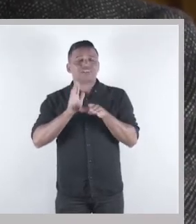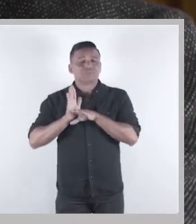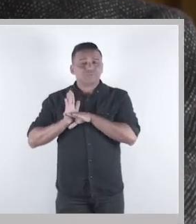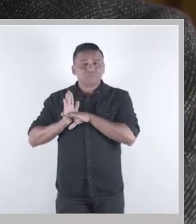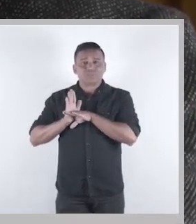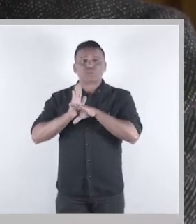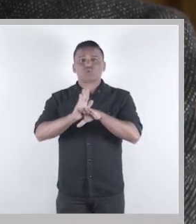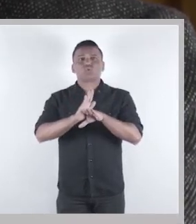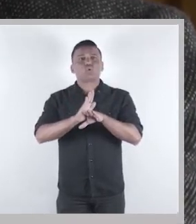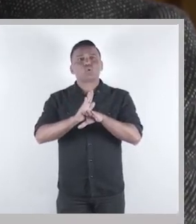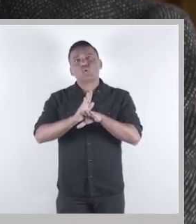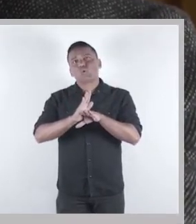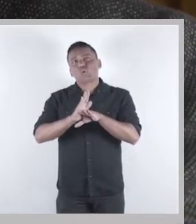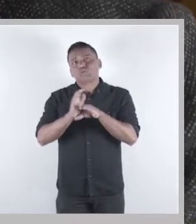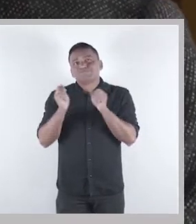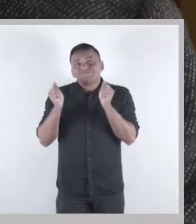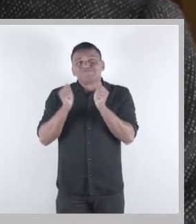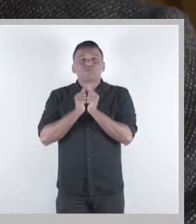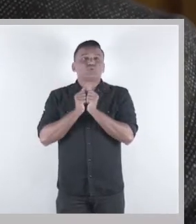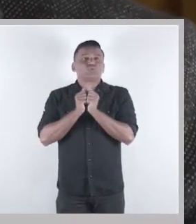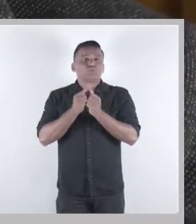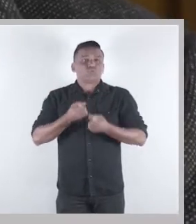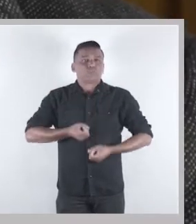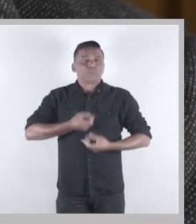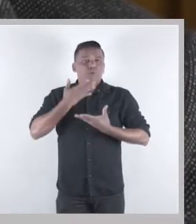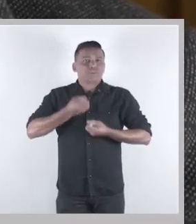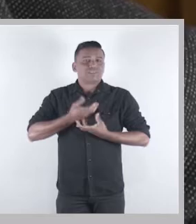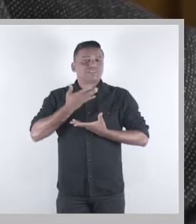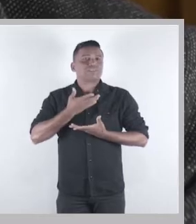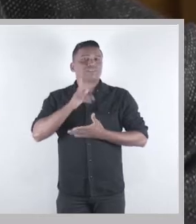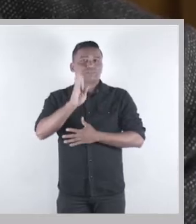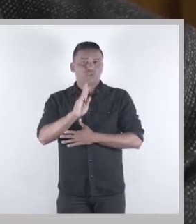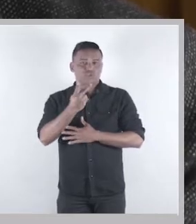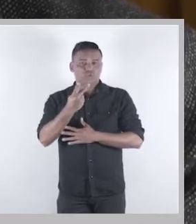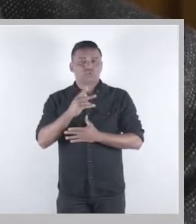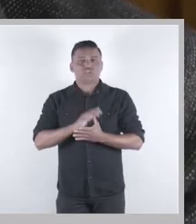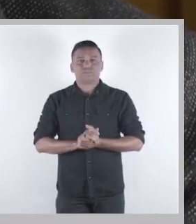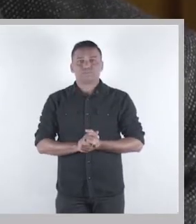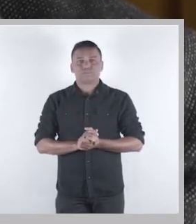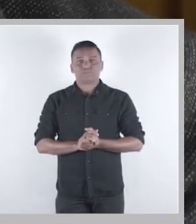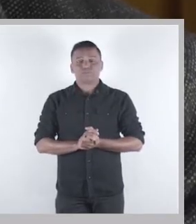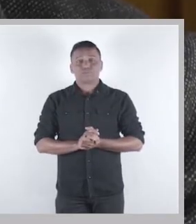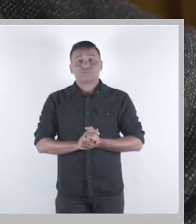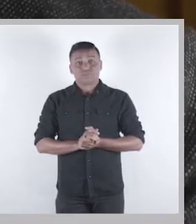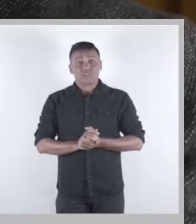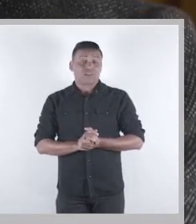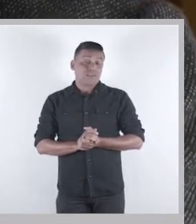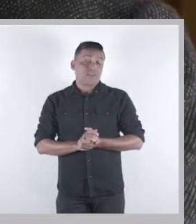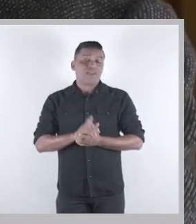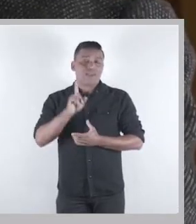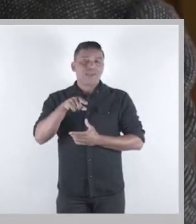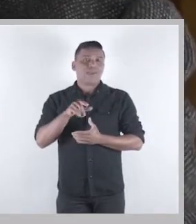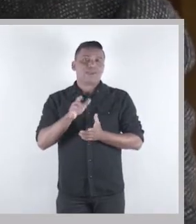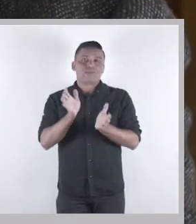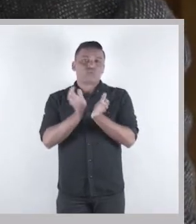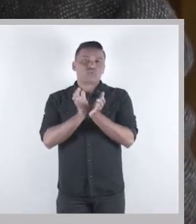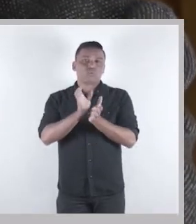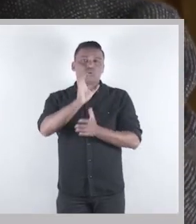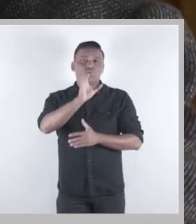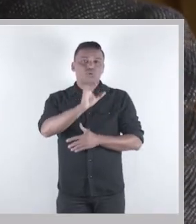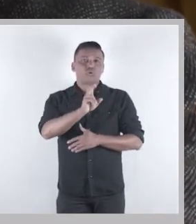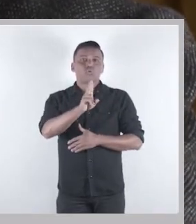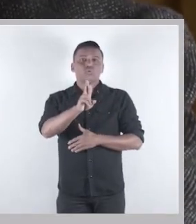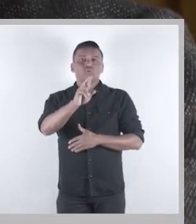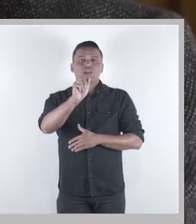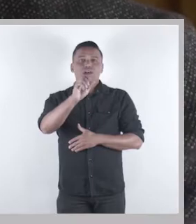Horizonte um foi um essa curadoria né que eu convido É por essas aqui de Belo Horizonte então conheço eu pude